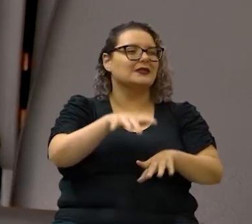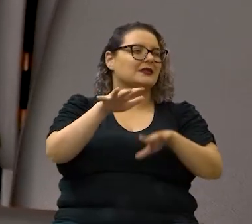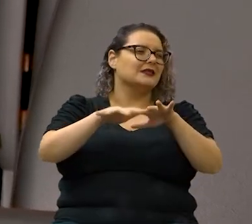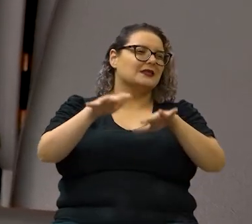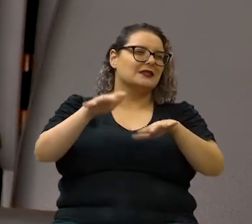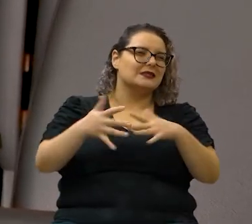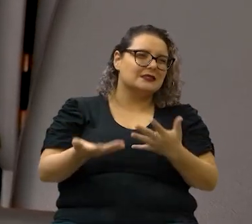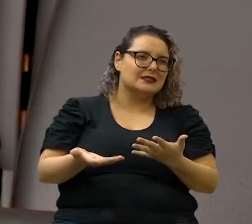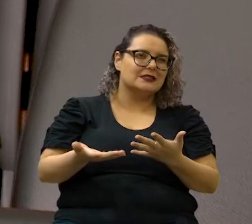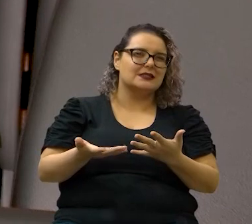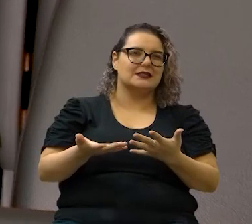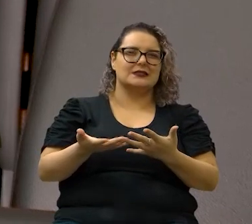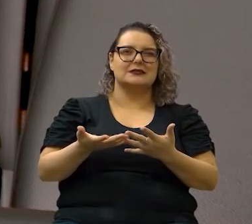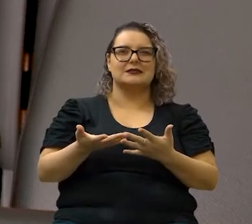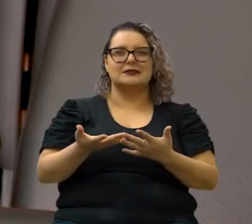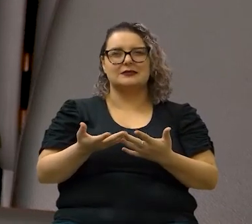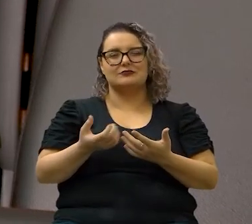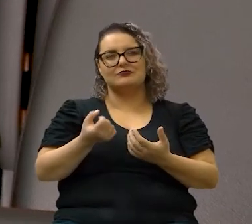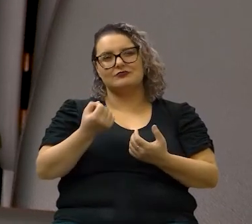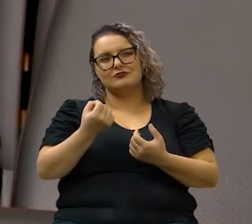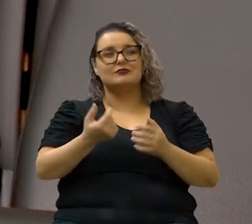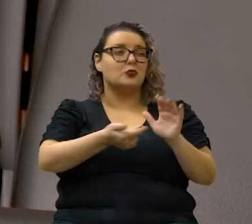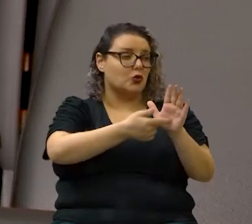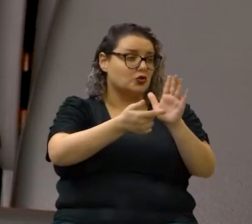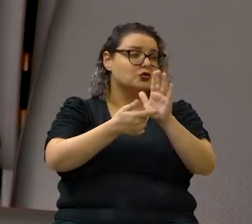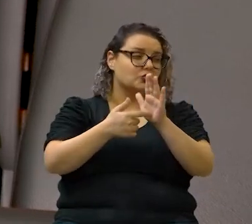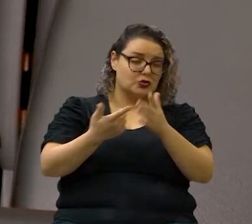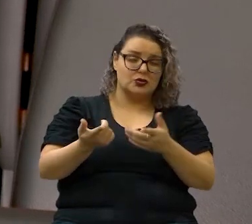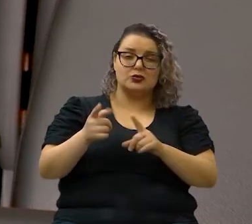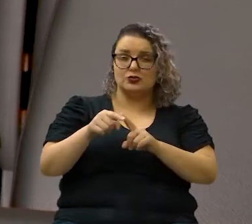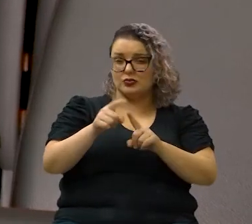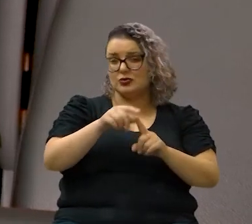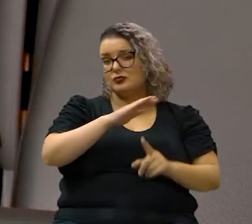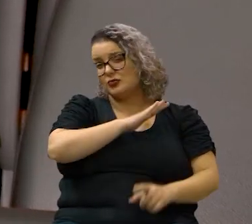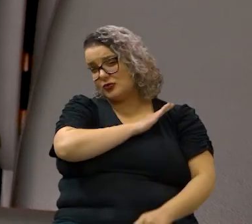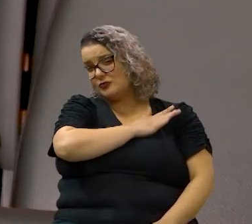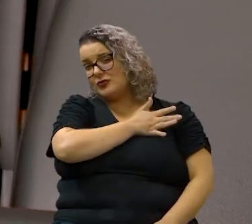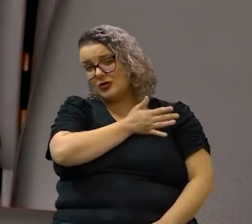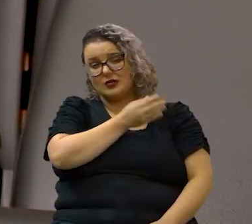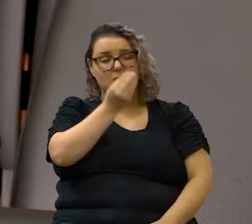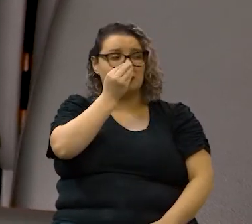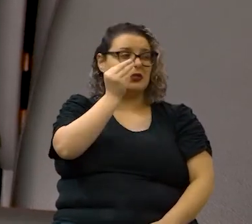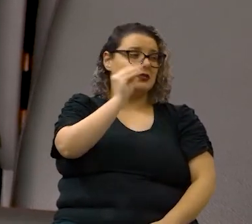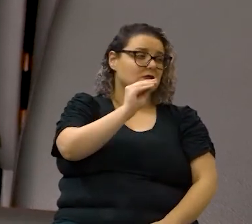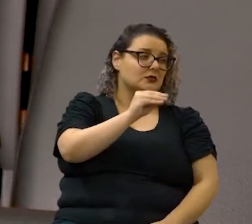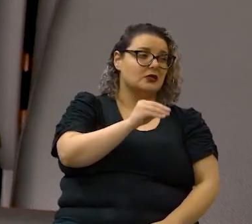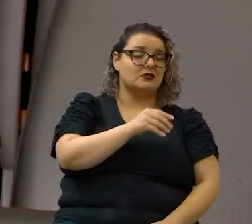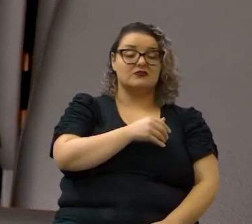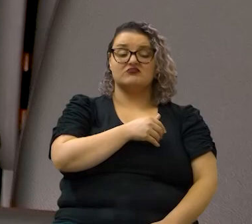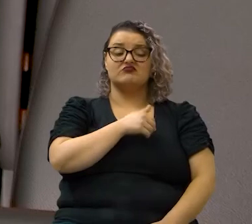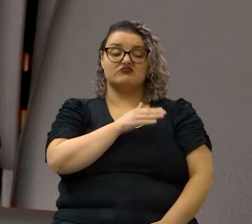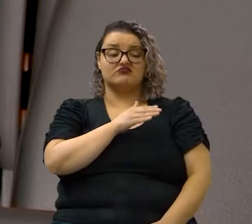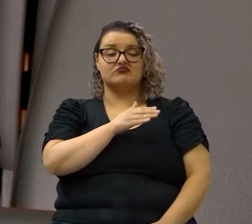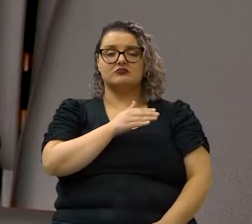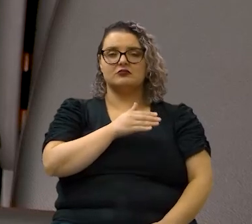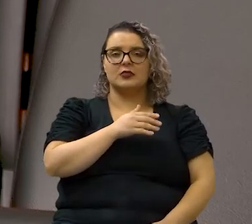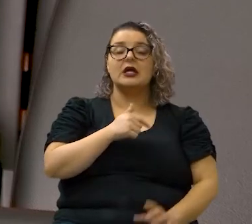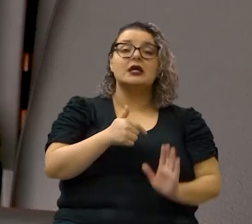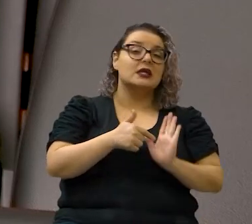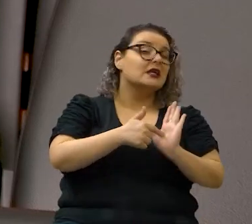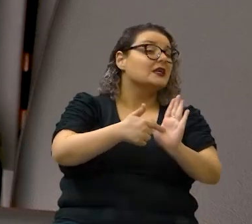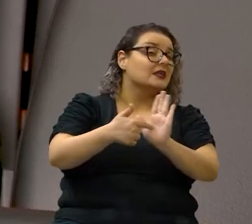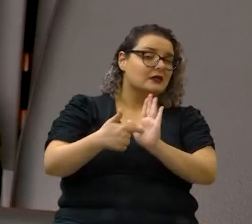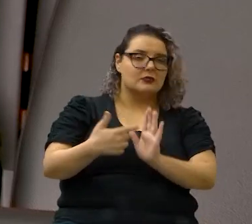vezes atacam revelam determinados tipos de preconceito, discriminação, e